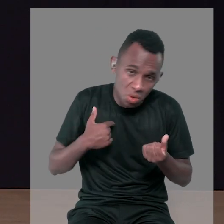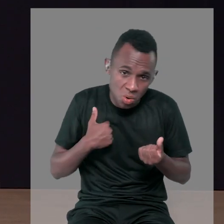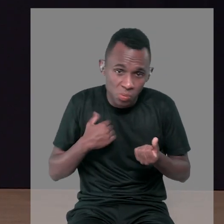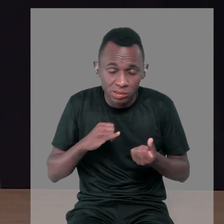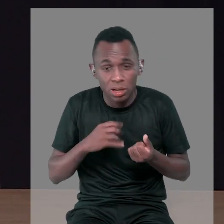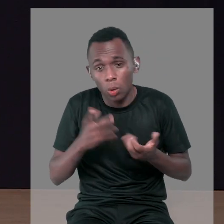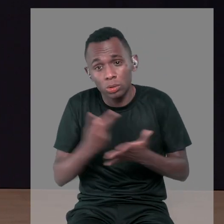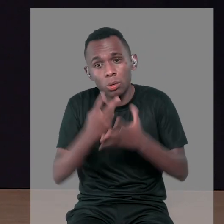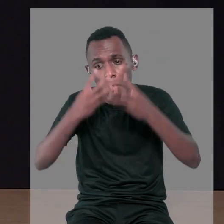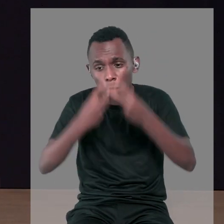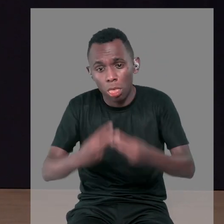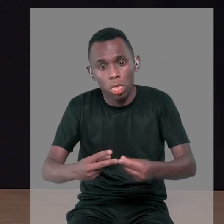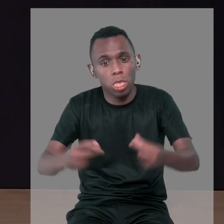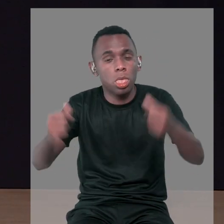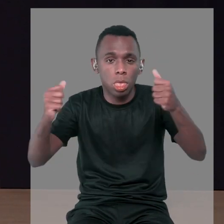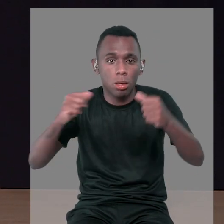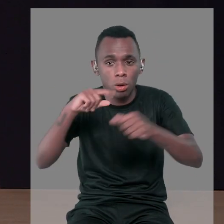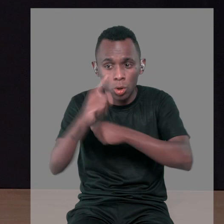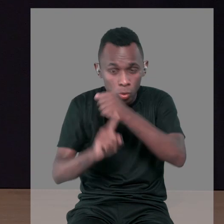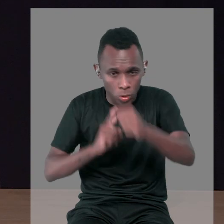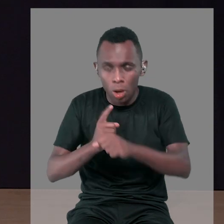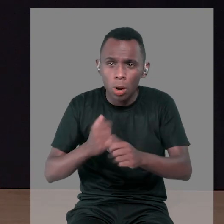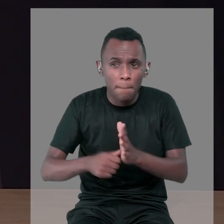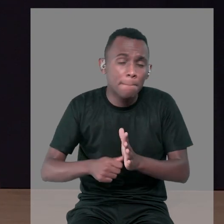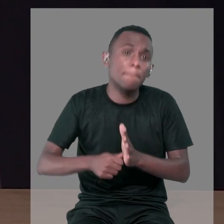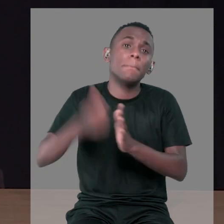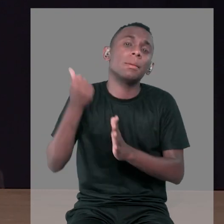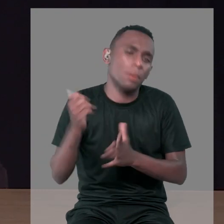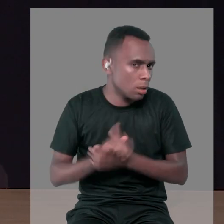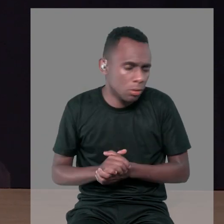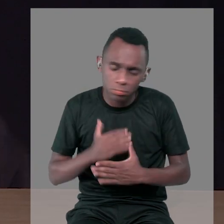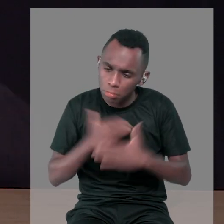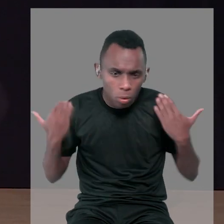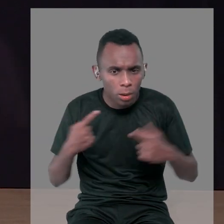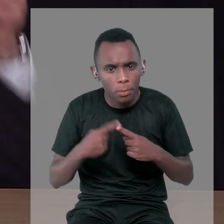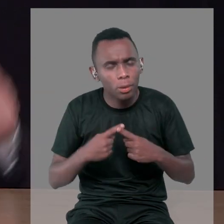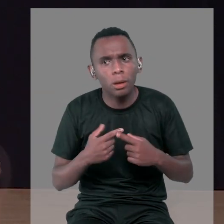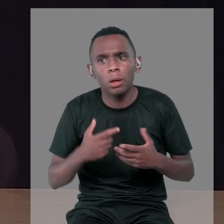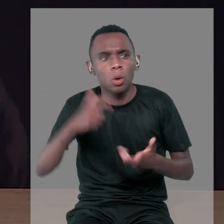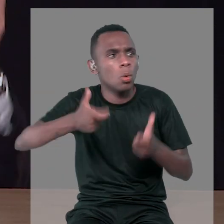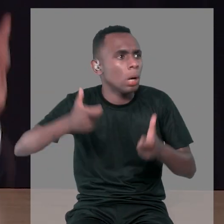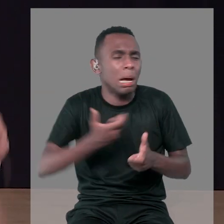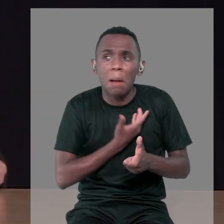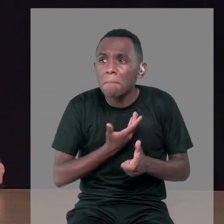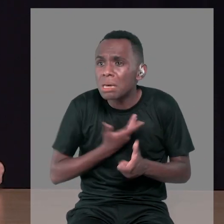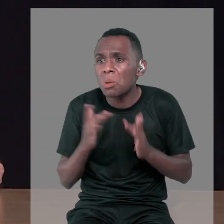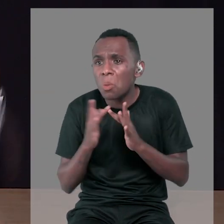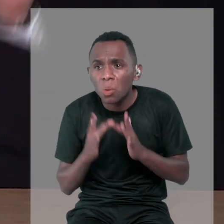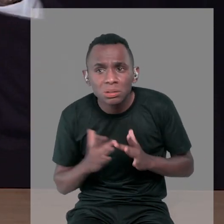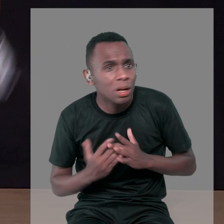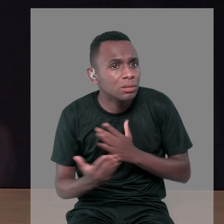primeiro a ir embora. Não quero viver num mundo sem meus amigos, sem meus familiares, sem minhas pessoas queridas, sem vocês. Isso não. E vai embora